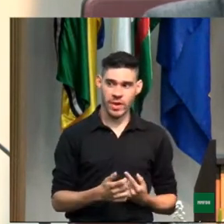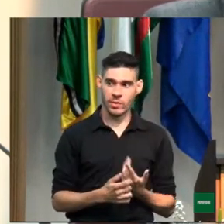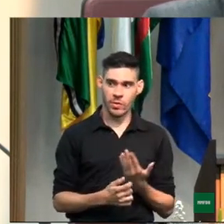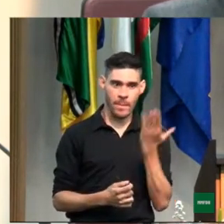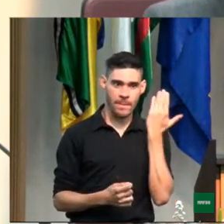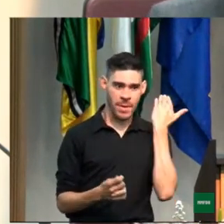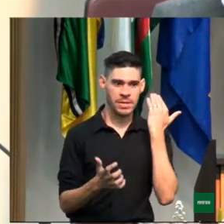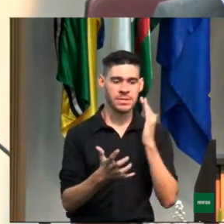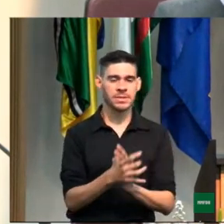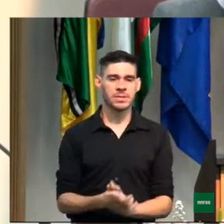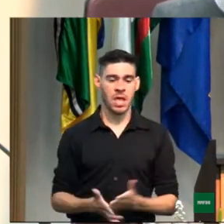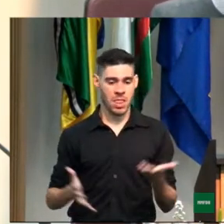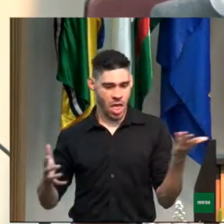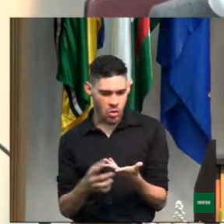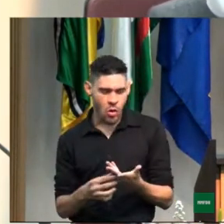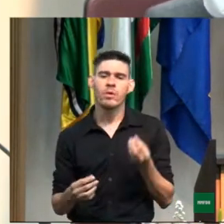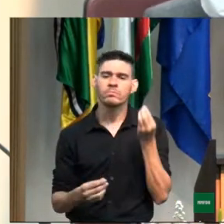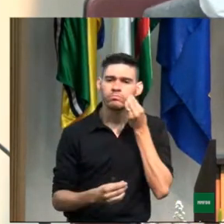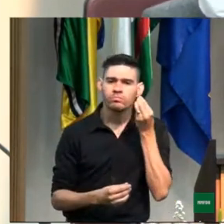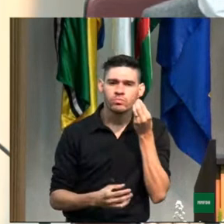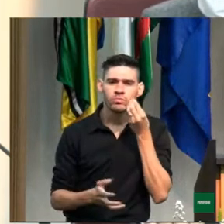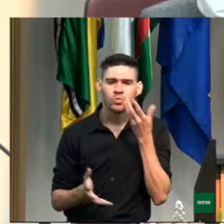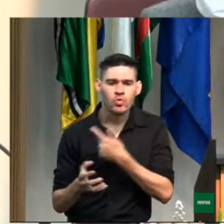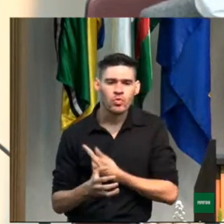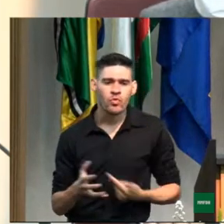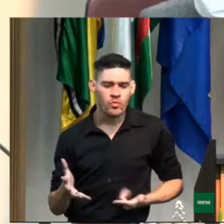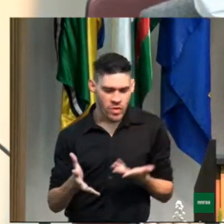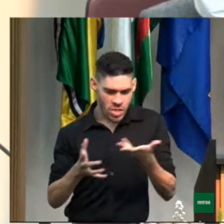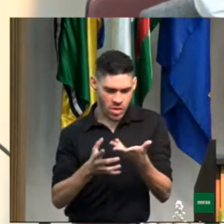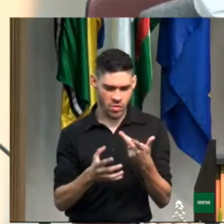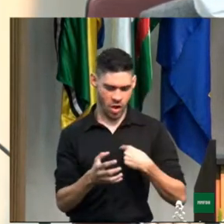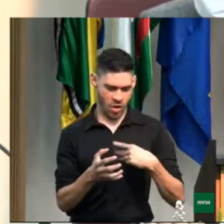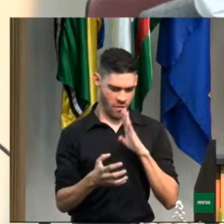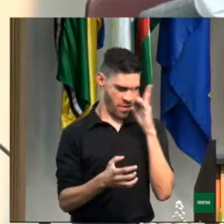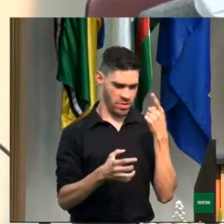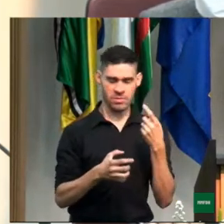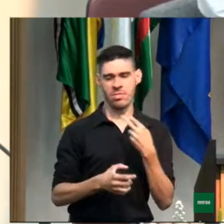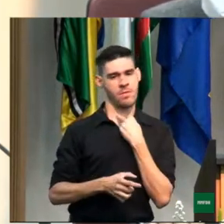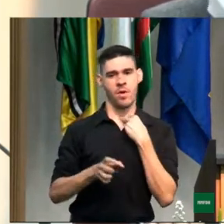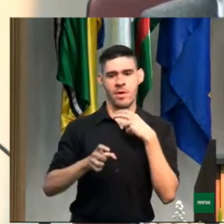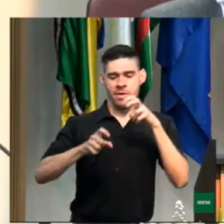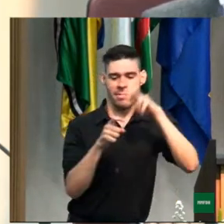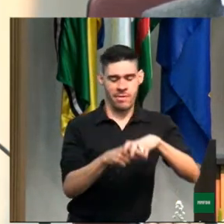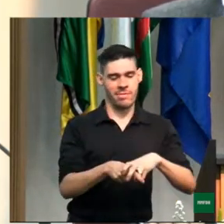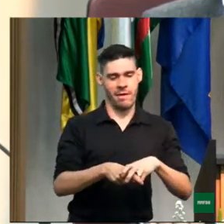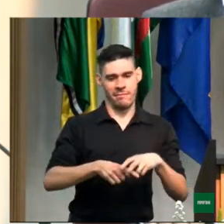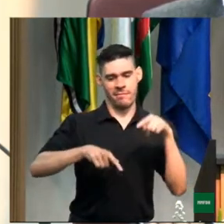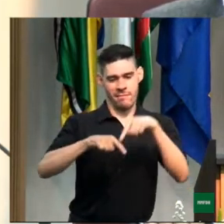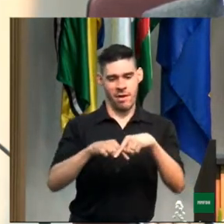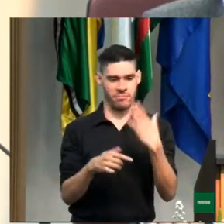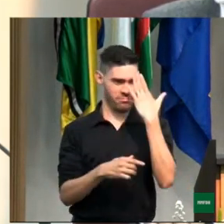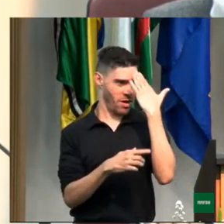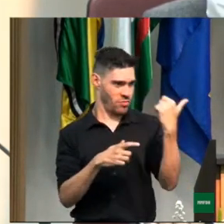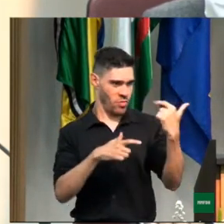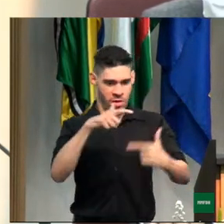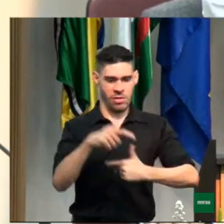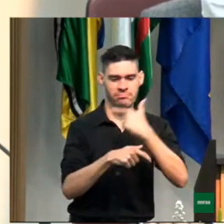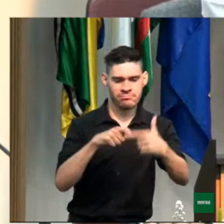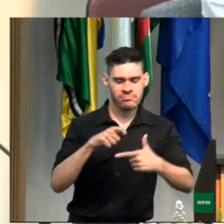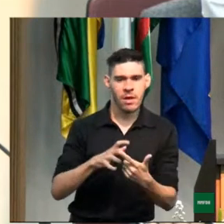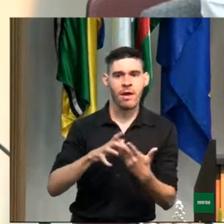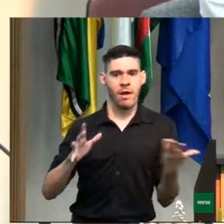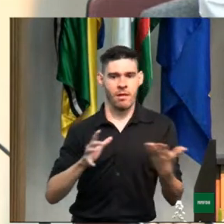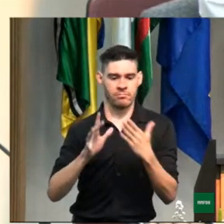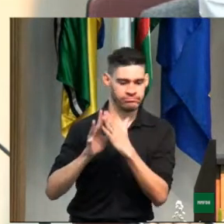atual governo, eu não poderia ser falso ao sentar nessa mesa e não reconhecer esse trabalho que está em curso. A